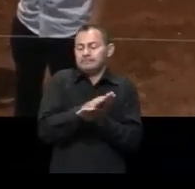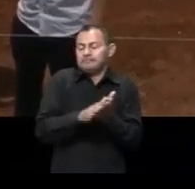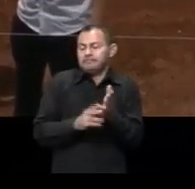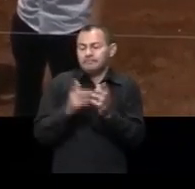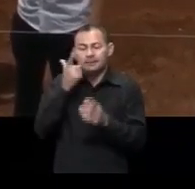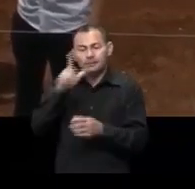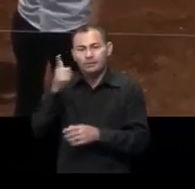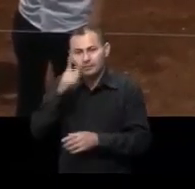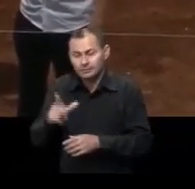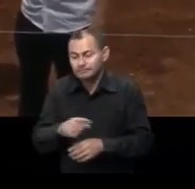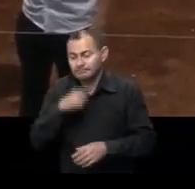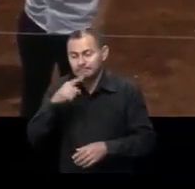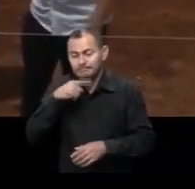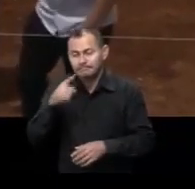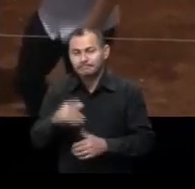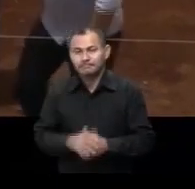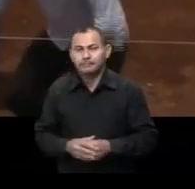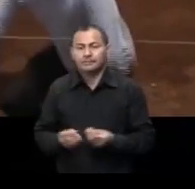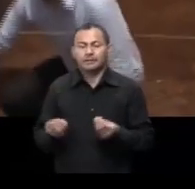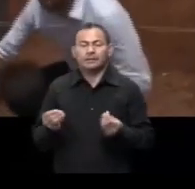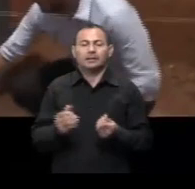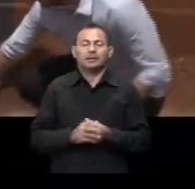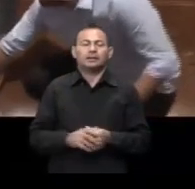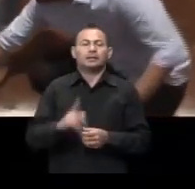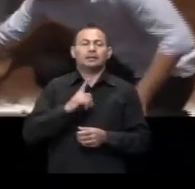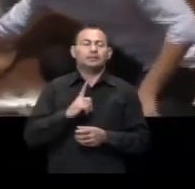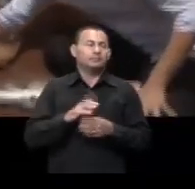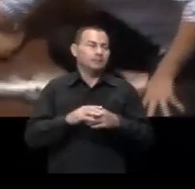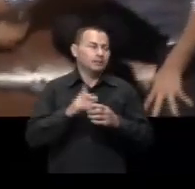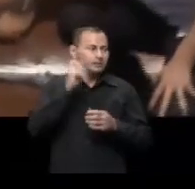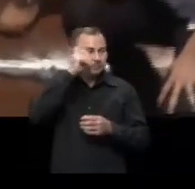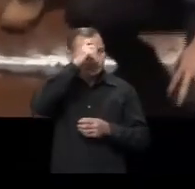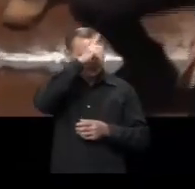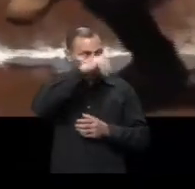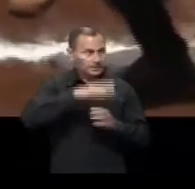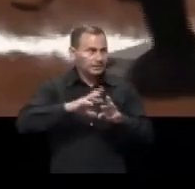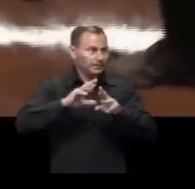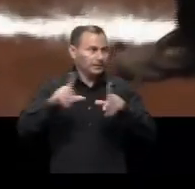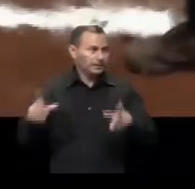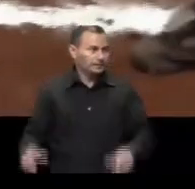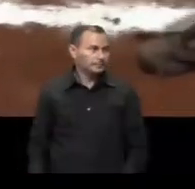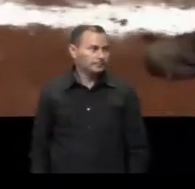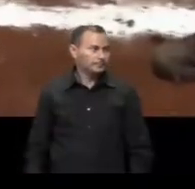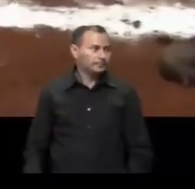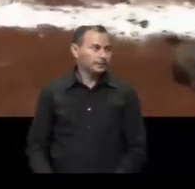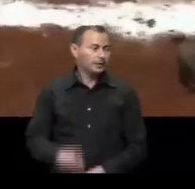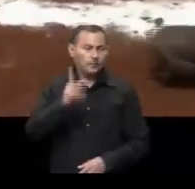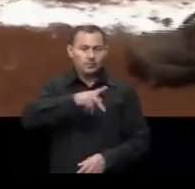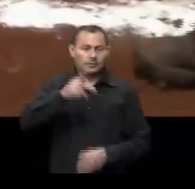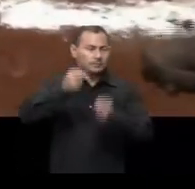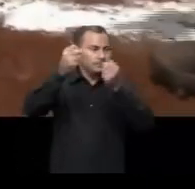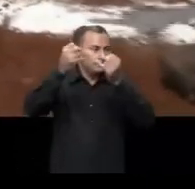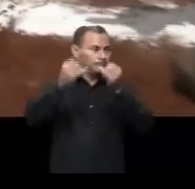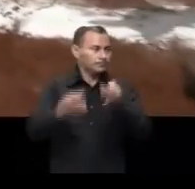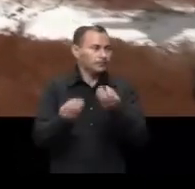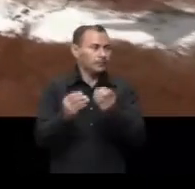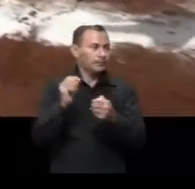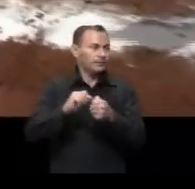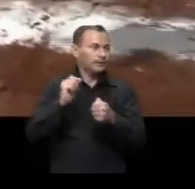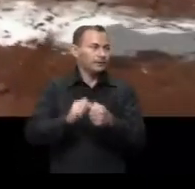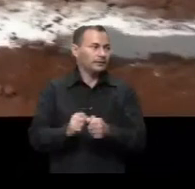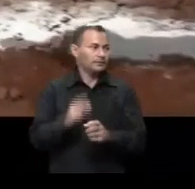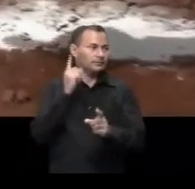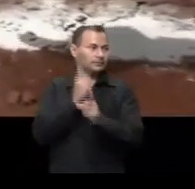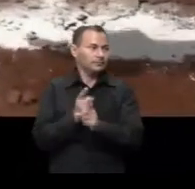e você não consegue, e você tem um ponto muito difícil de referência. Bom, ali é o professor explicando como que a gente faz, né,